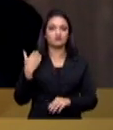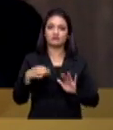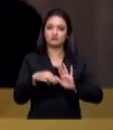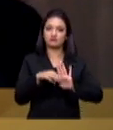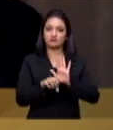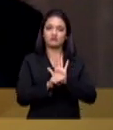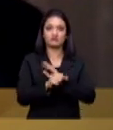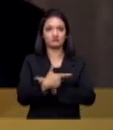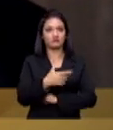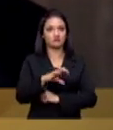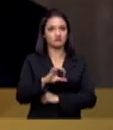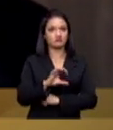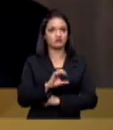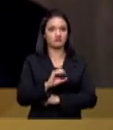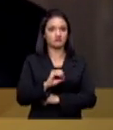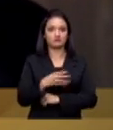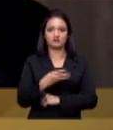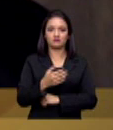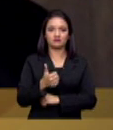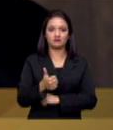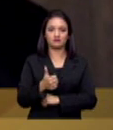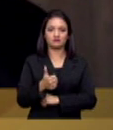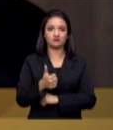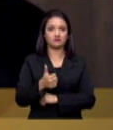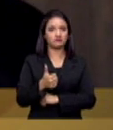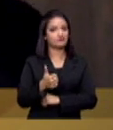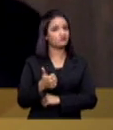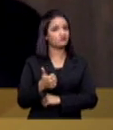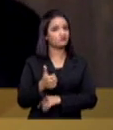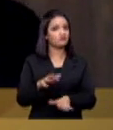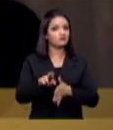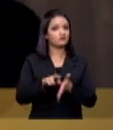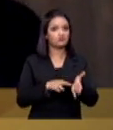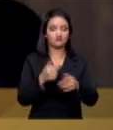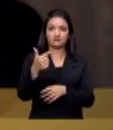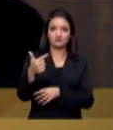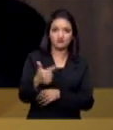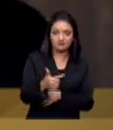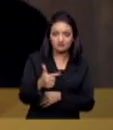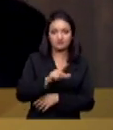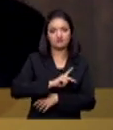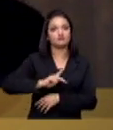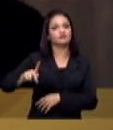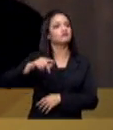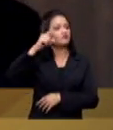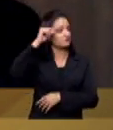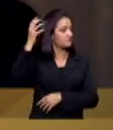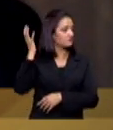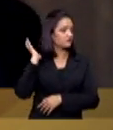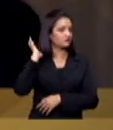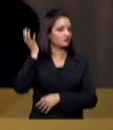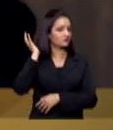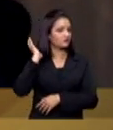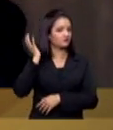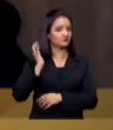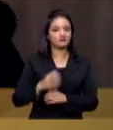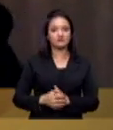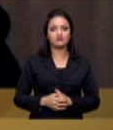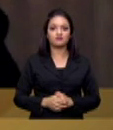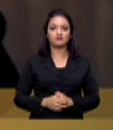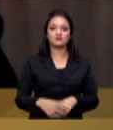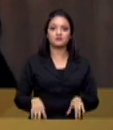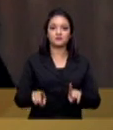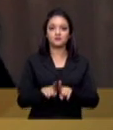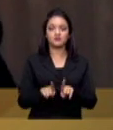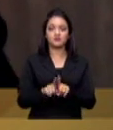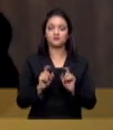29.041, da relatoria de nossa eminente ministra vice-presidente, ministra Rosa Weber, e